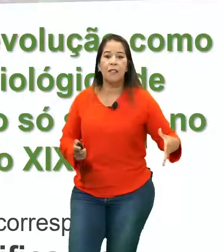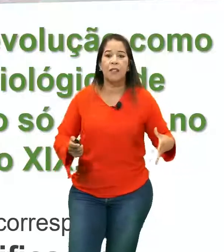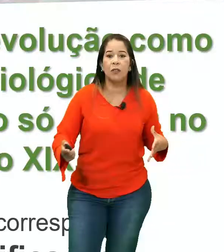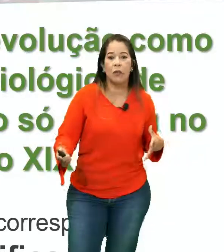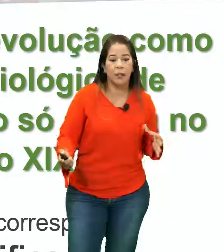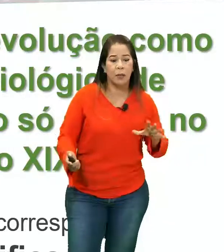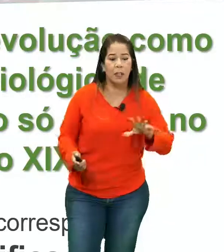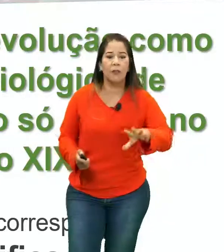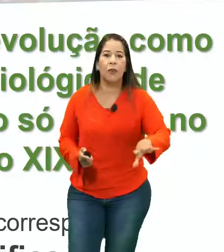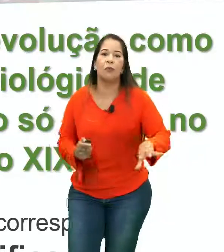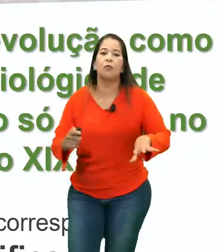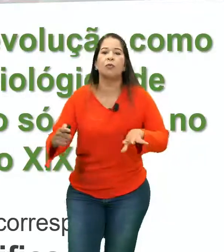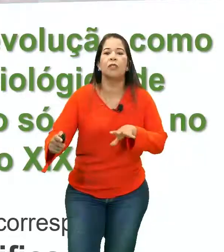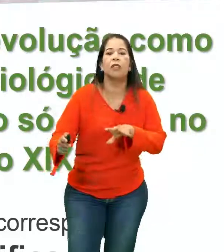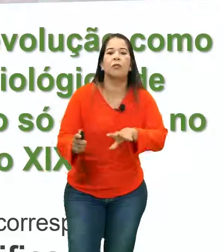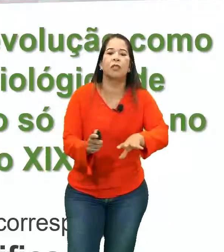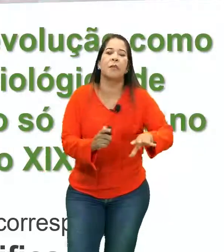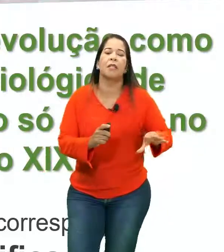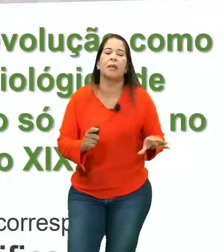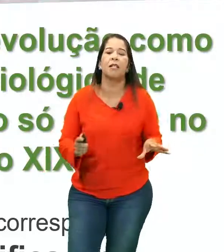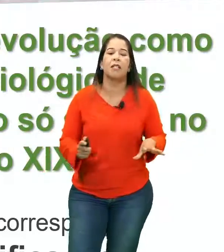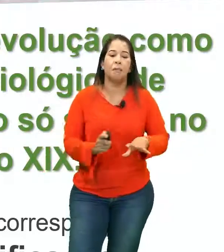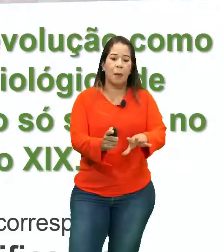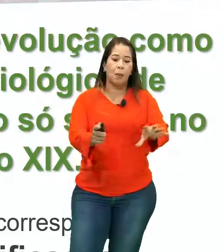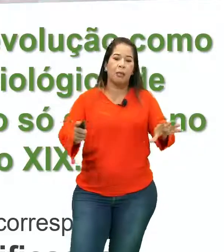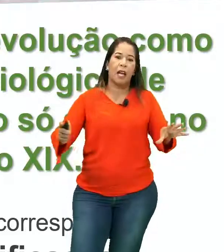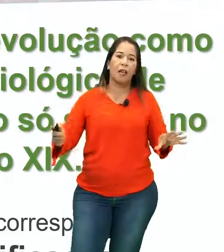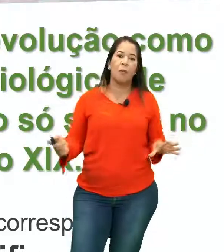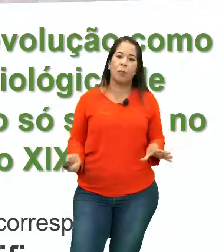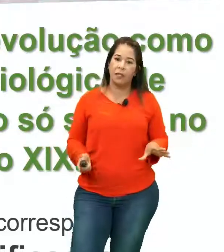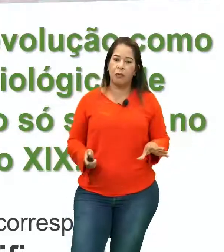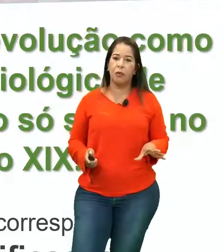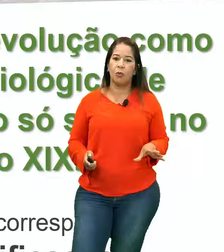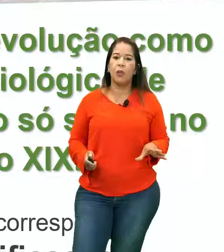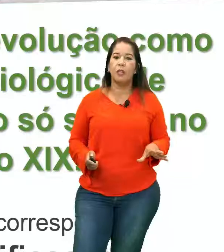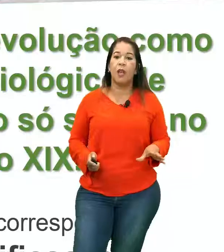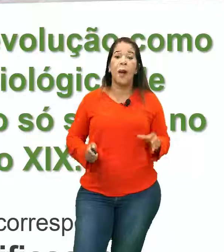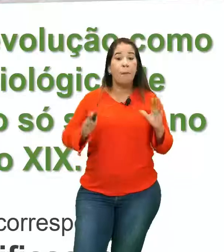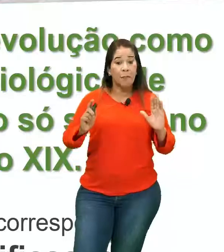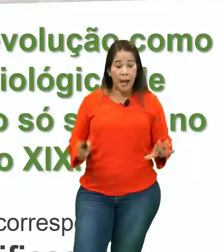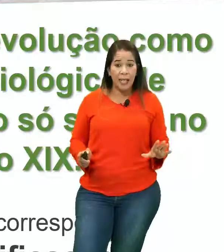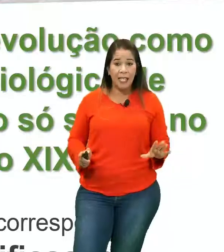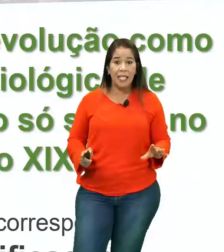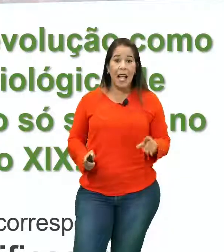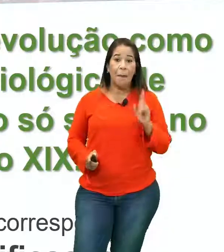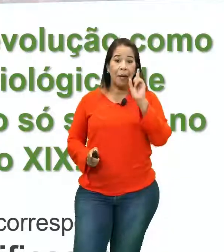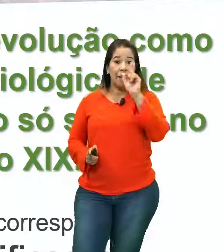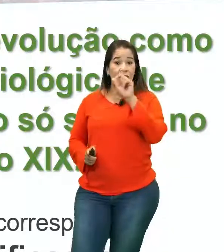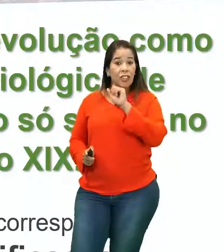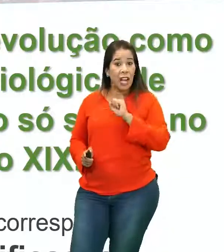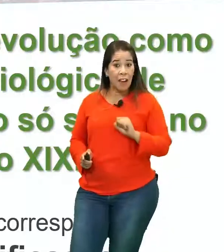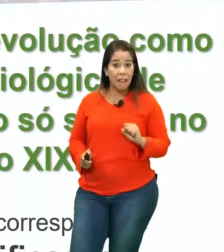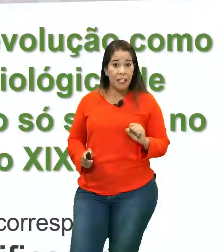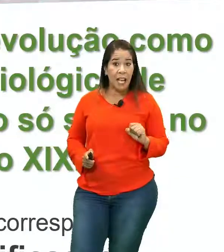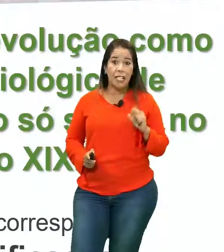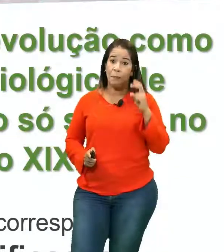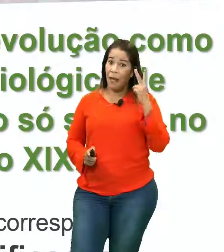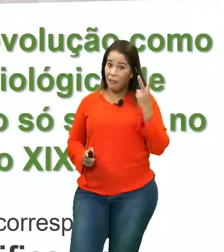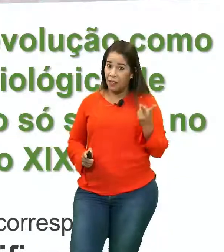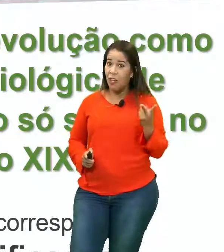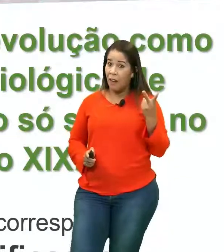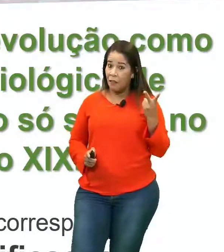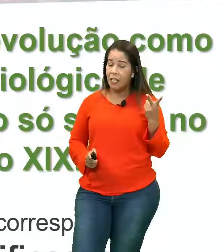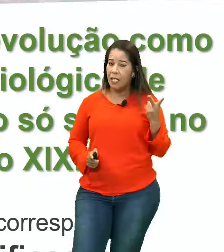foram avançando no conhecimento e foram juntando os quebra-cabeças para montar a compreensão de tudo isso. Mas a palavra-chave,